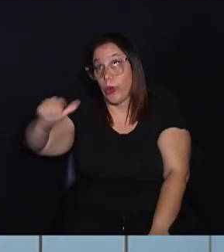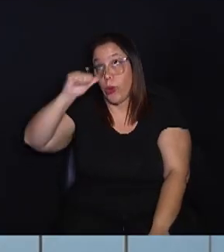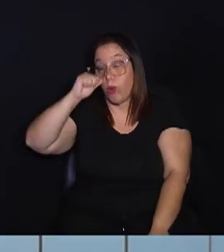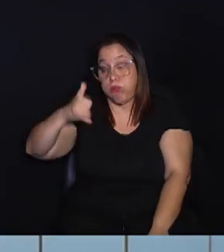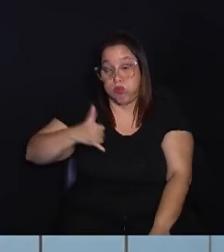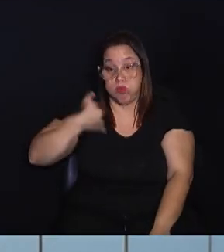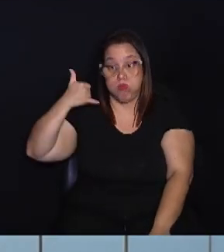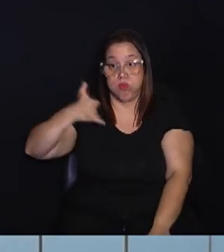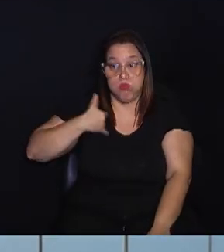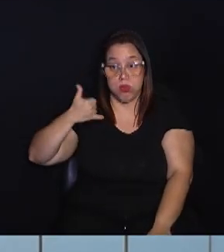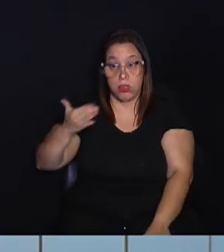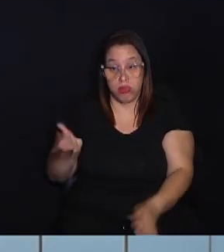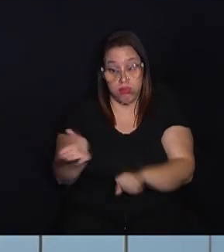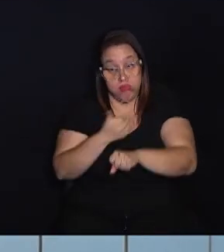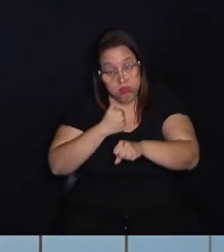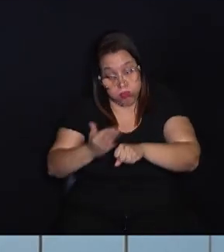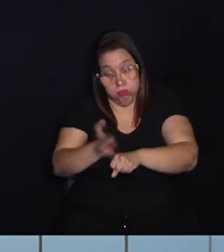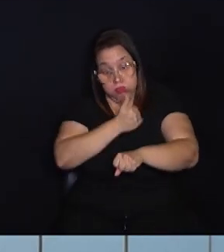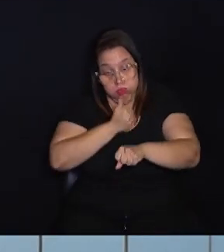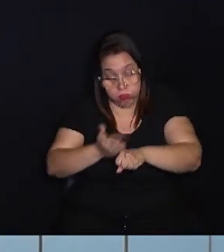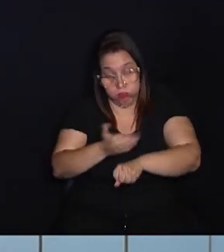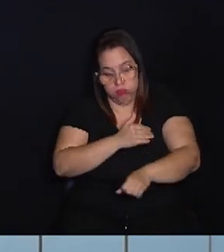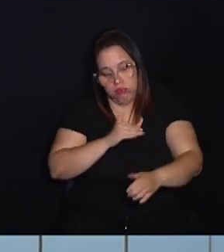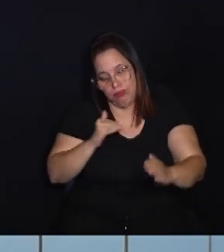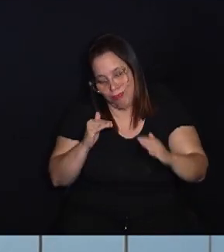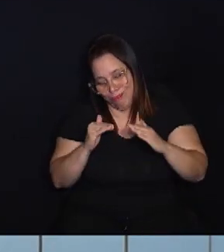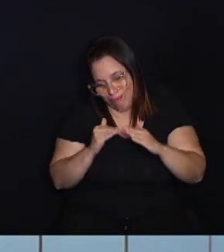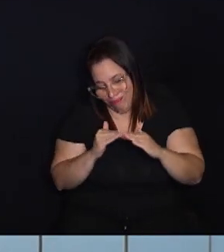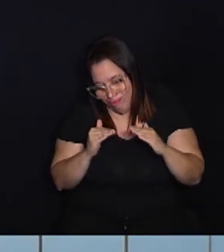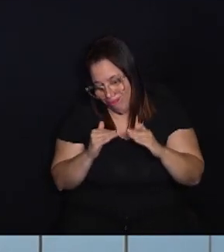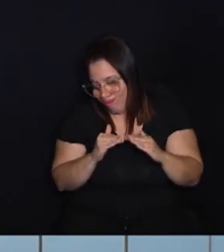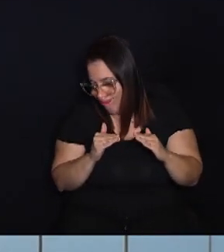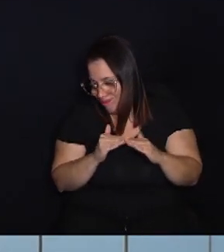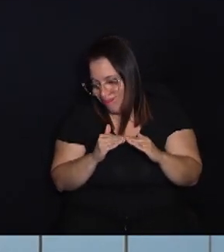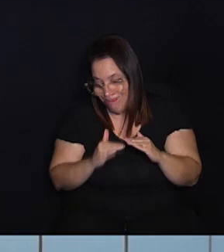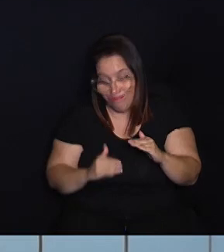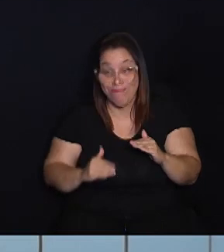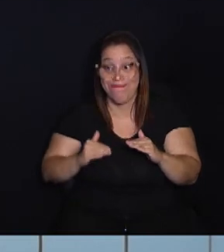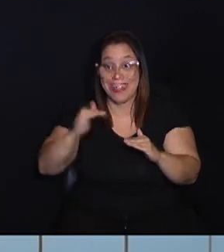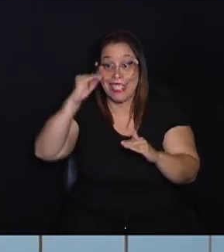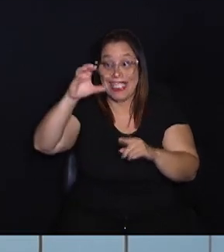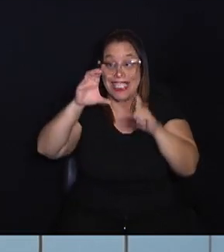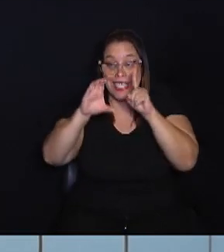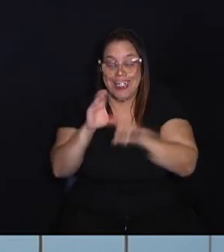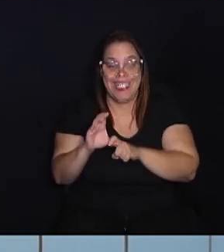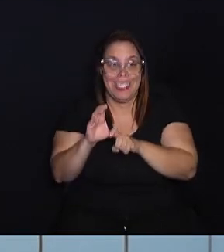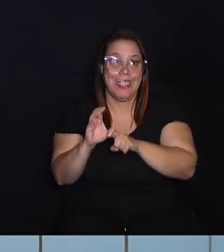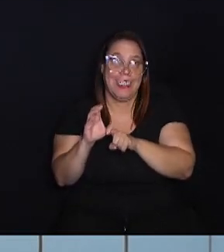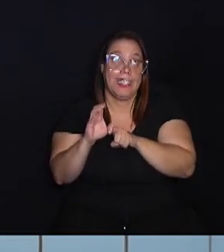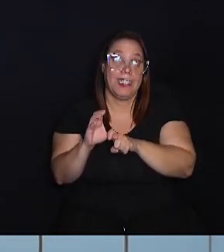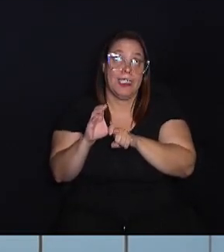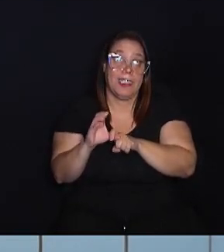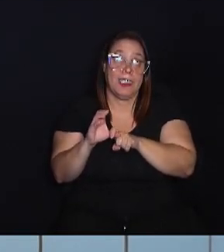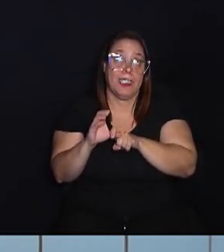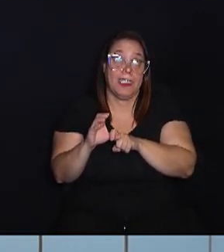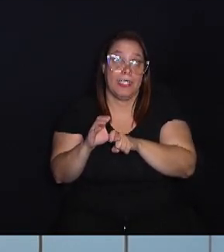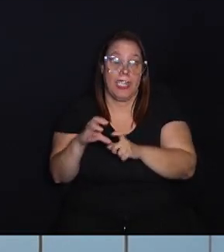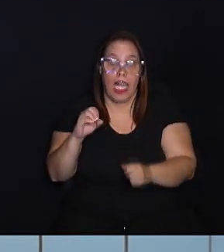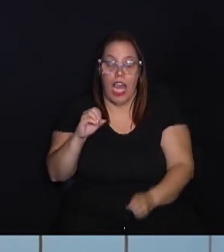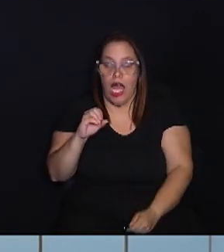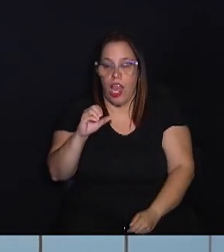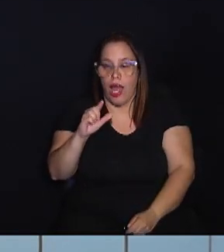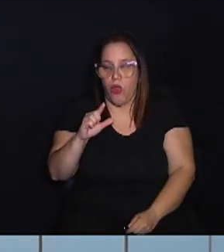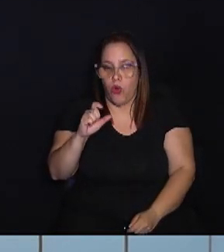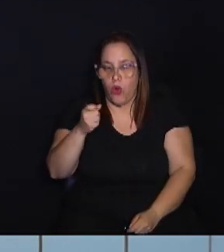vez mais precoces. E com certeza a probabilidade de desenvolver a dependência, se tornarem alcoolistas